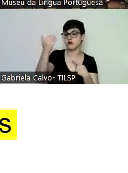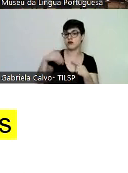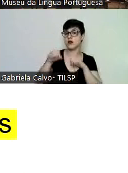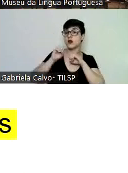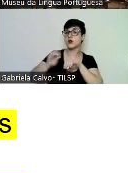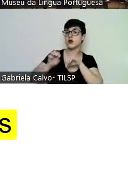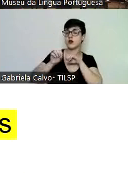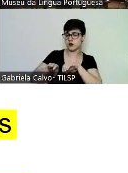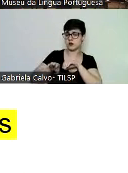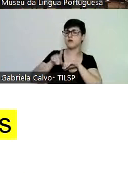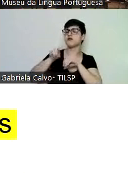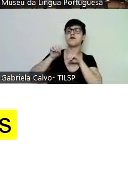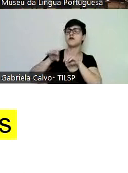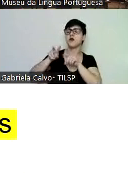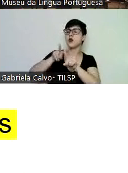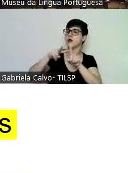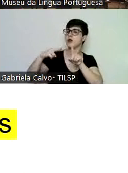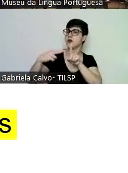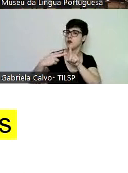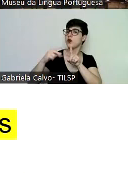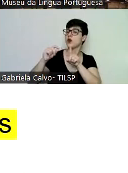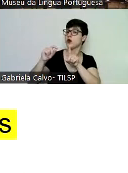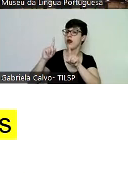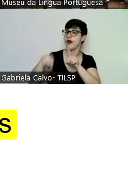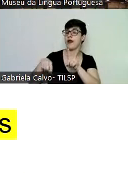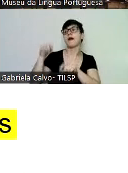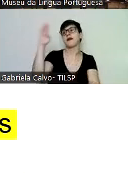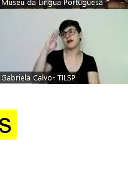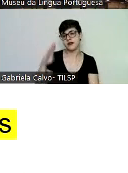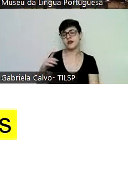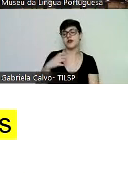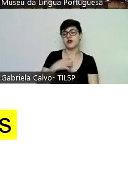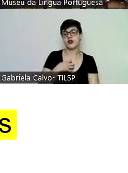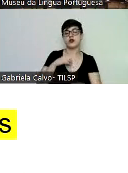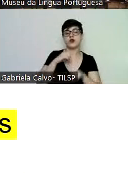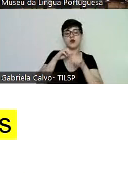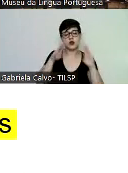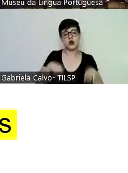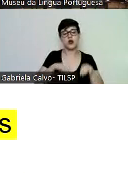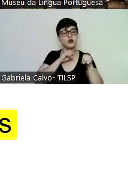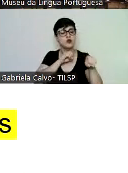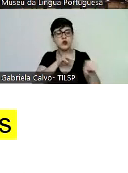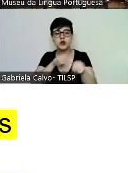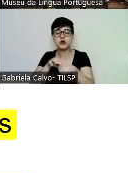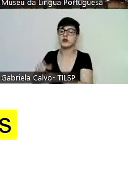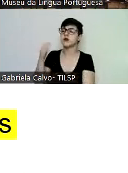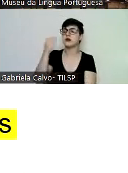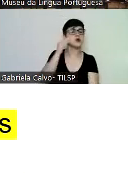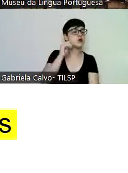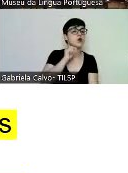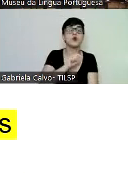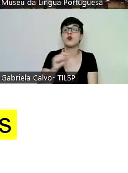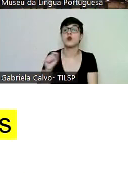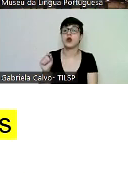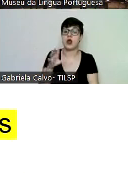numa perspectiva muito que é um protagonismo também brasileiro da educação Museu né entendeu que a educação no